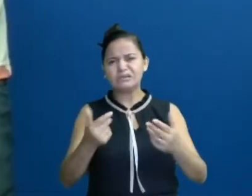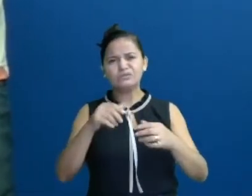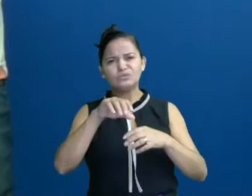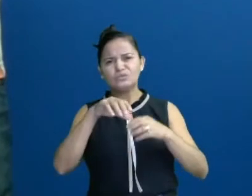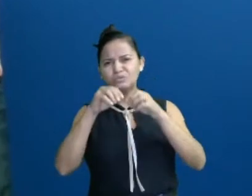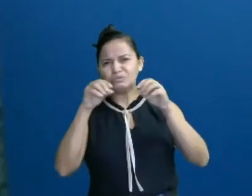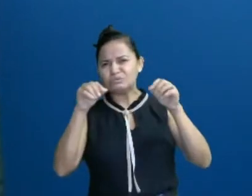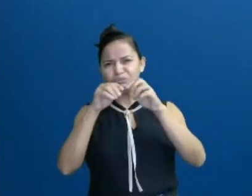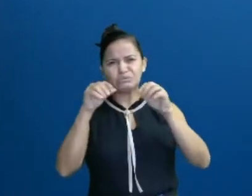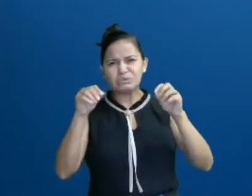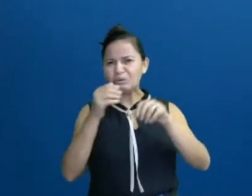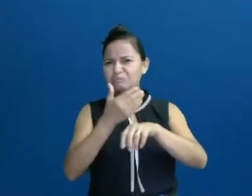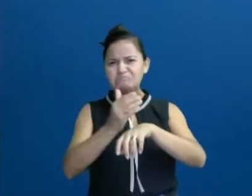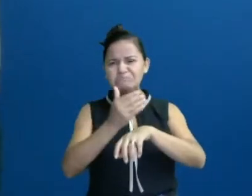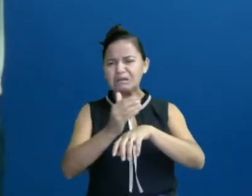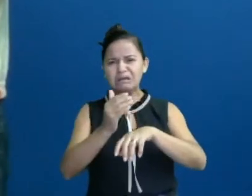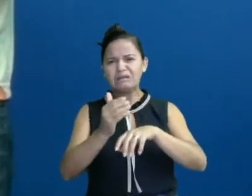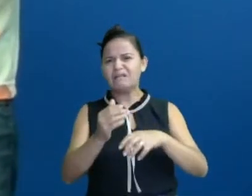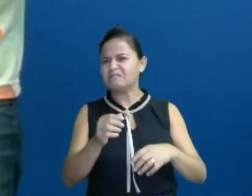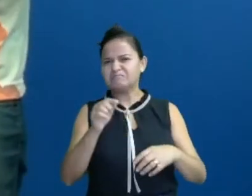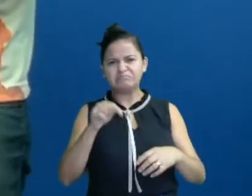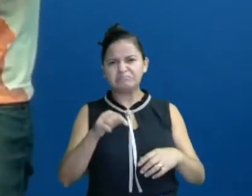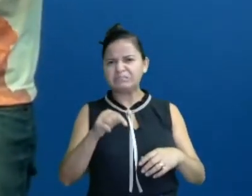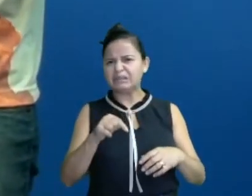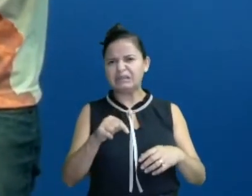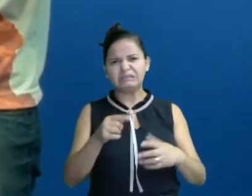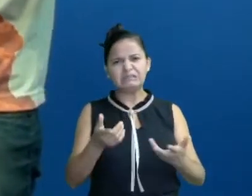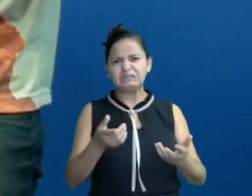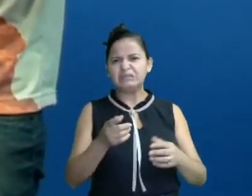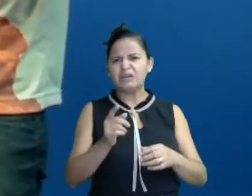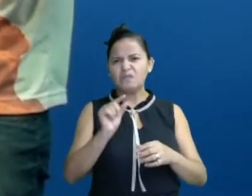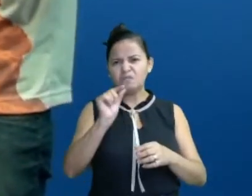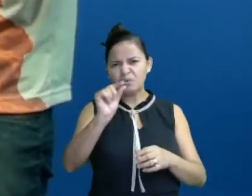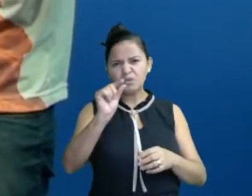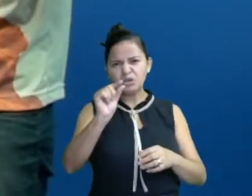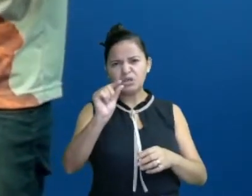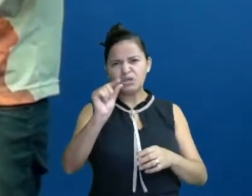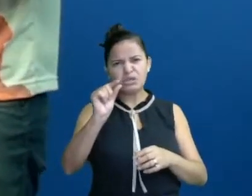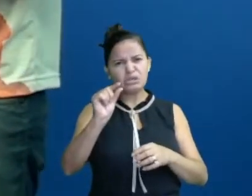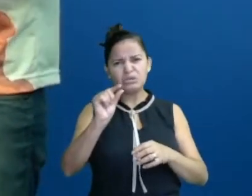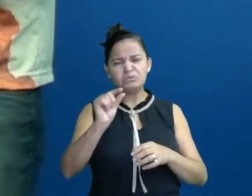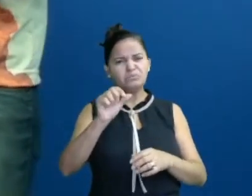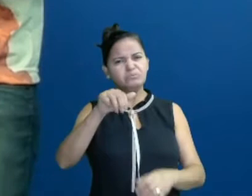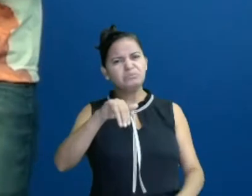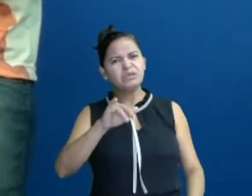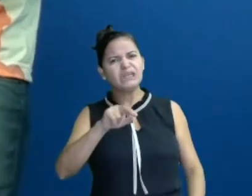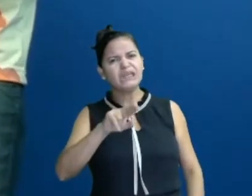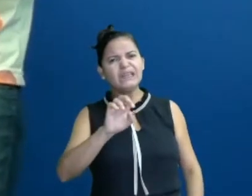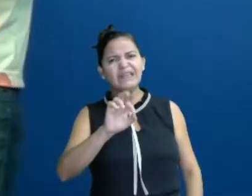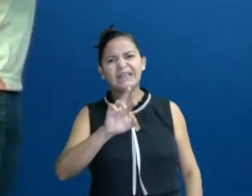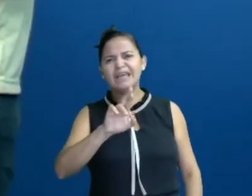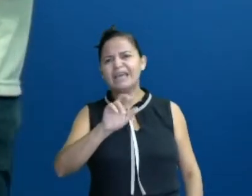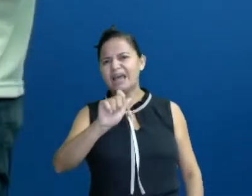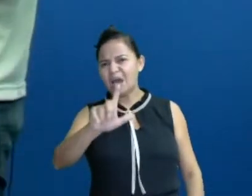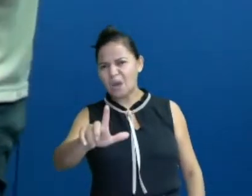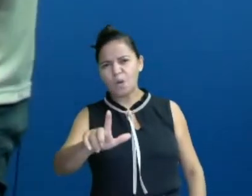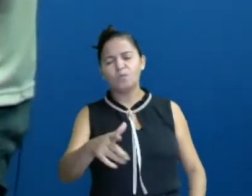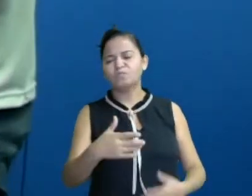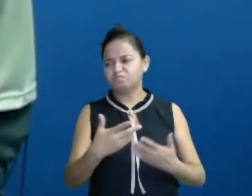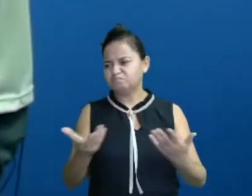que fique apenas ali matéria inorgânica, os minerais, né? Portanto, esse solo é um solo rico em